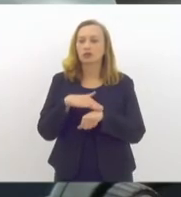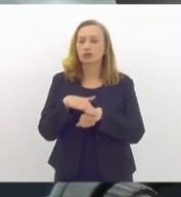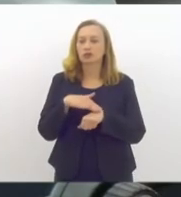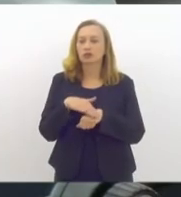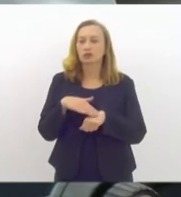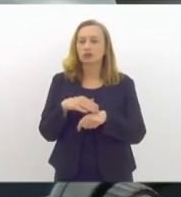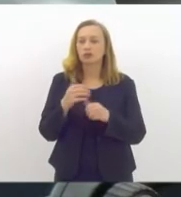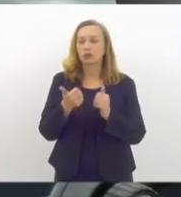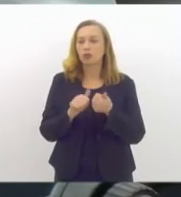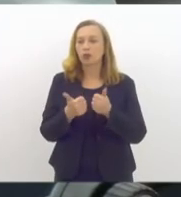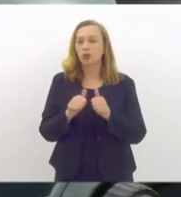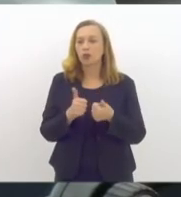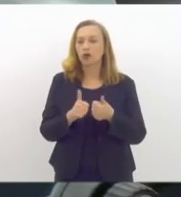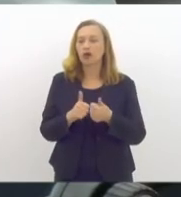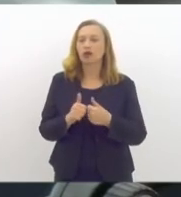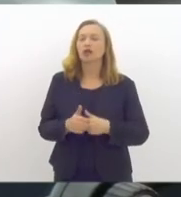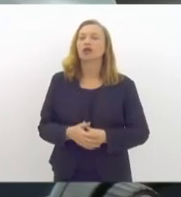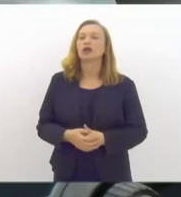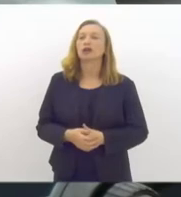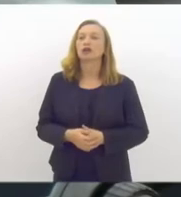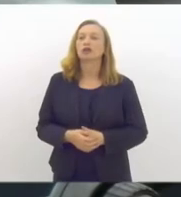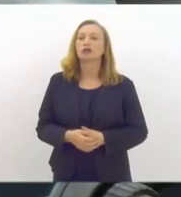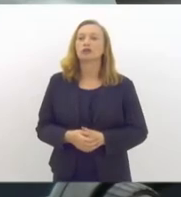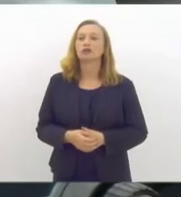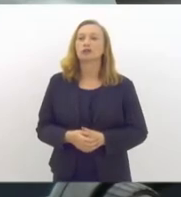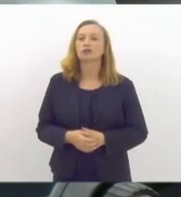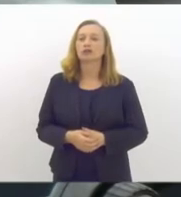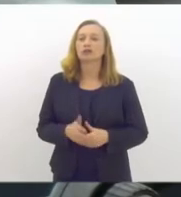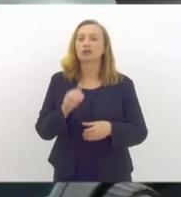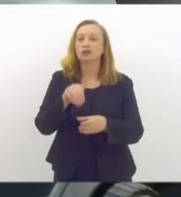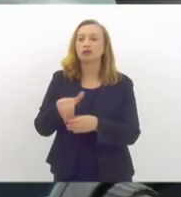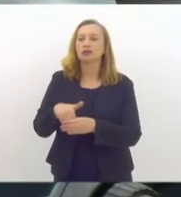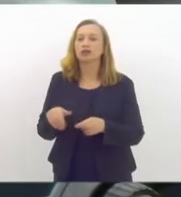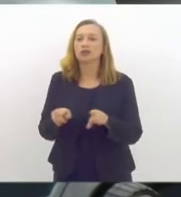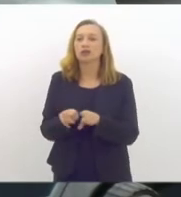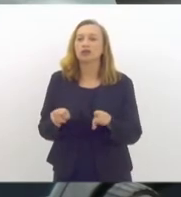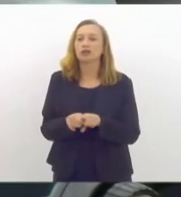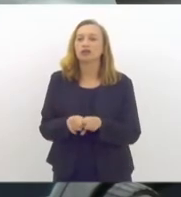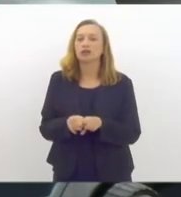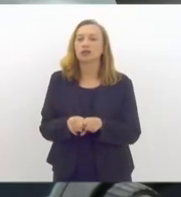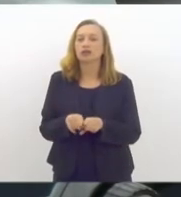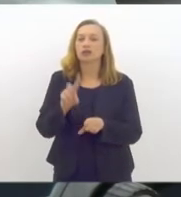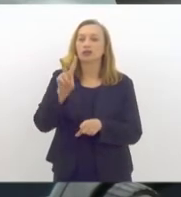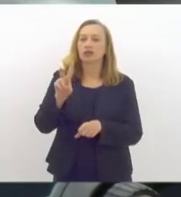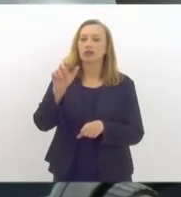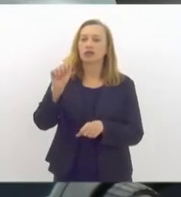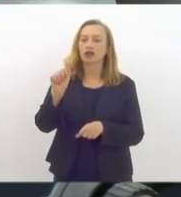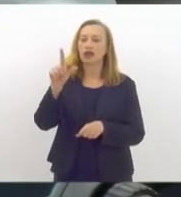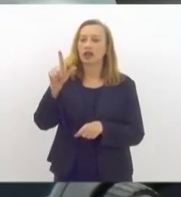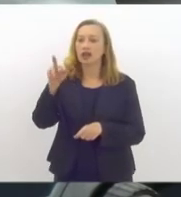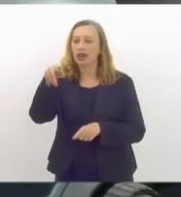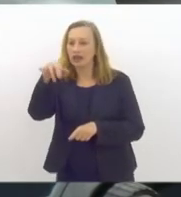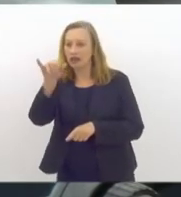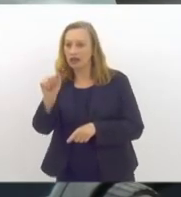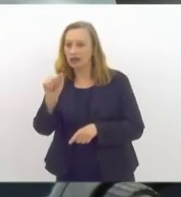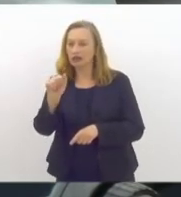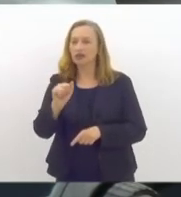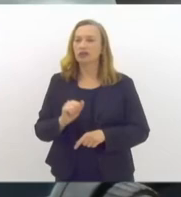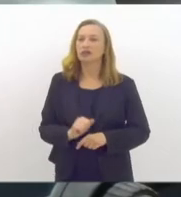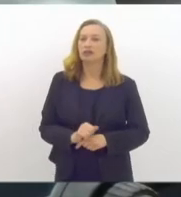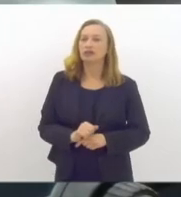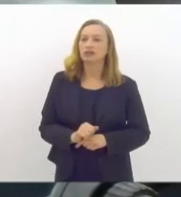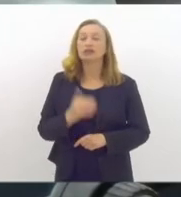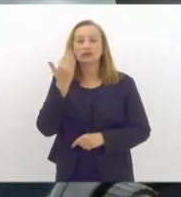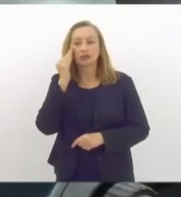gente analisou, né? Então, a gente vai votar também na Valéria Rocha, que é a chará da outra Valéria, porque a